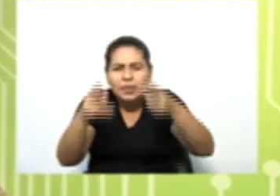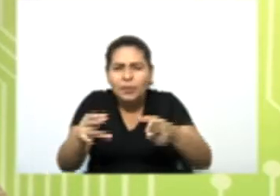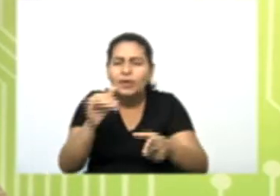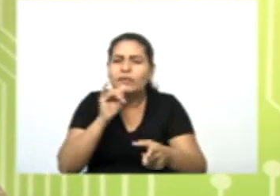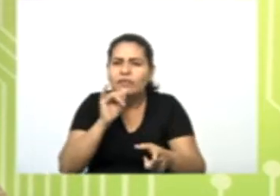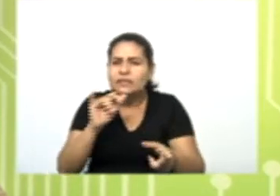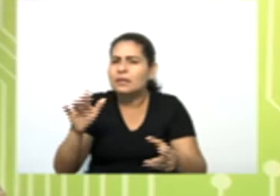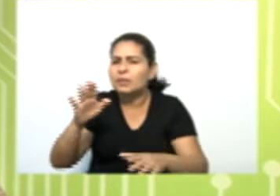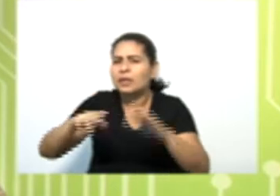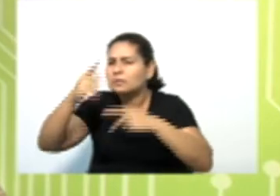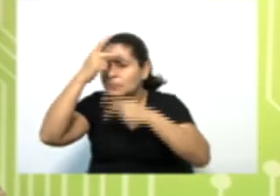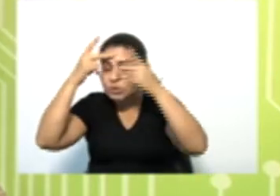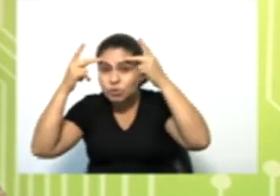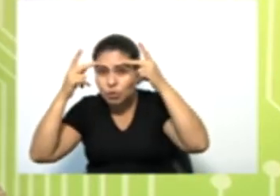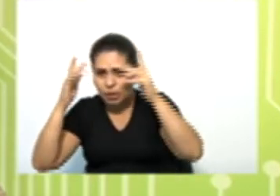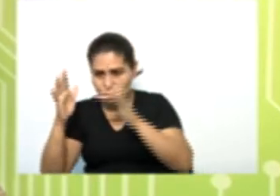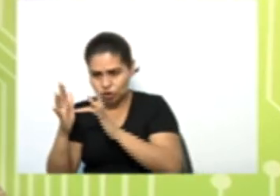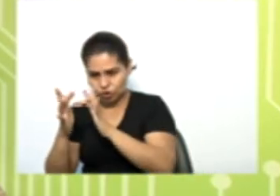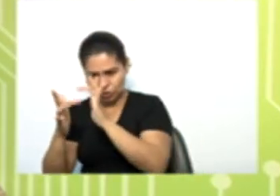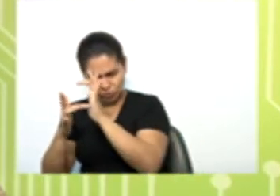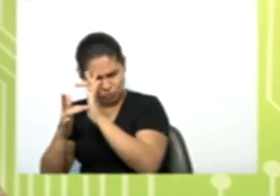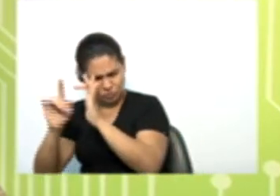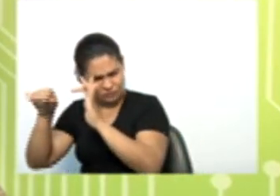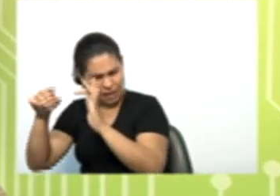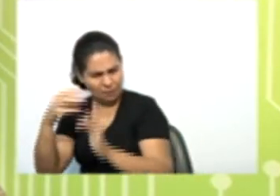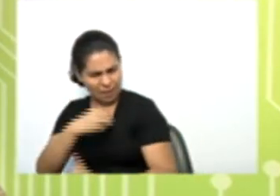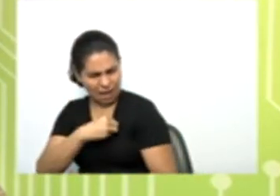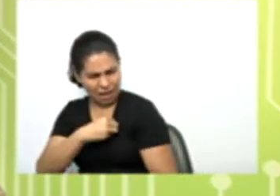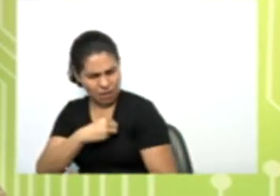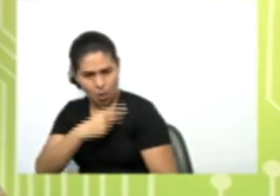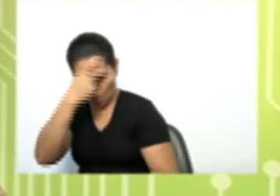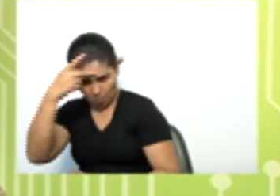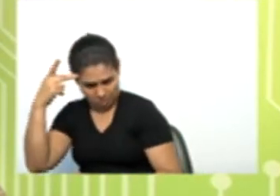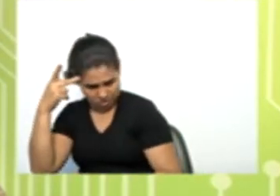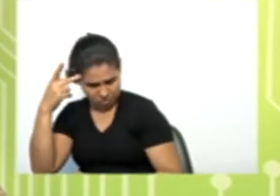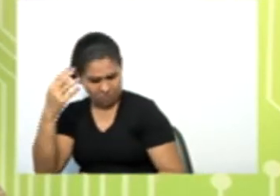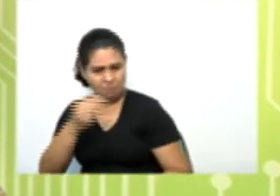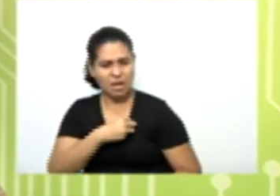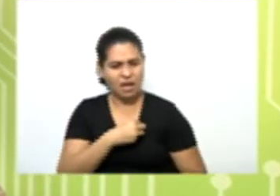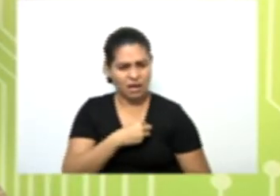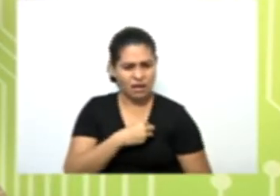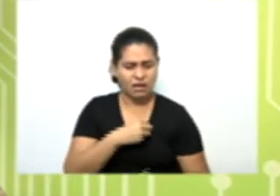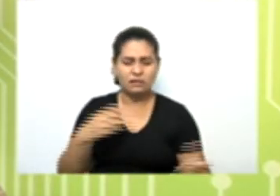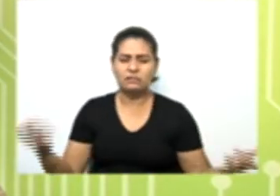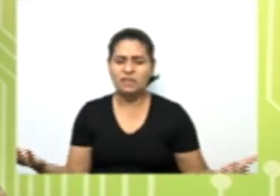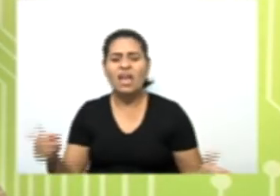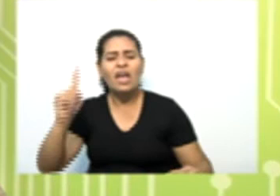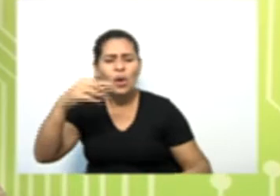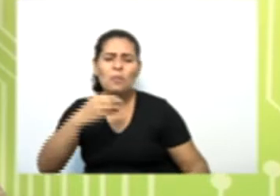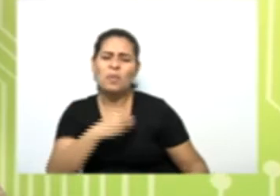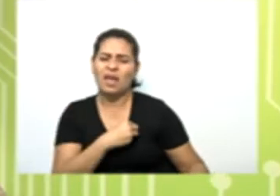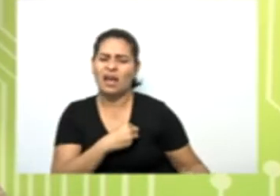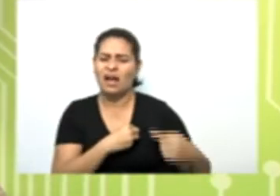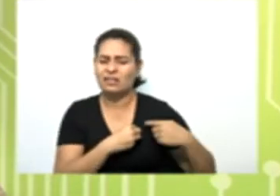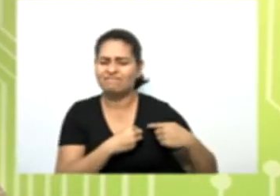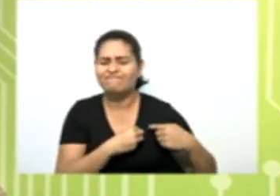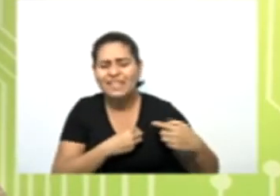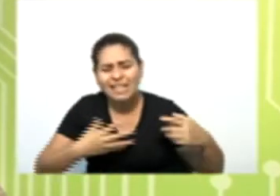pessoas falam por aí, né? Jesus condena o pecador ou o pecado? Não, Jesus ele condena o pecado, ele